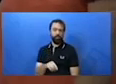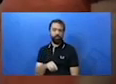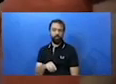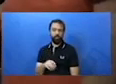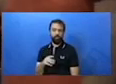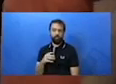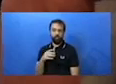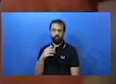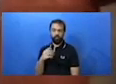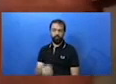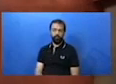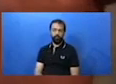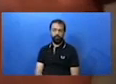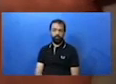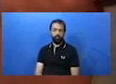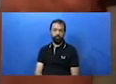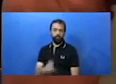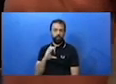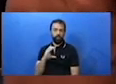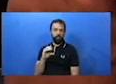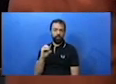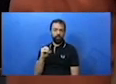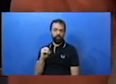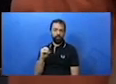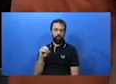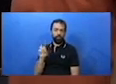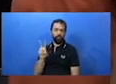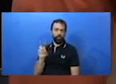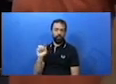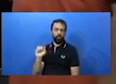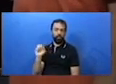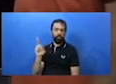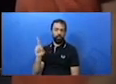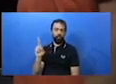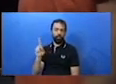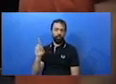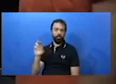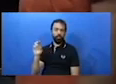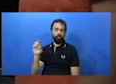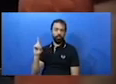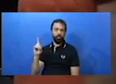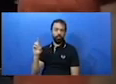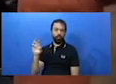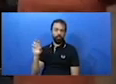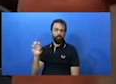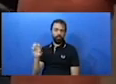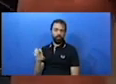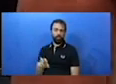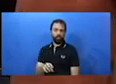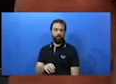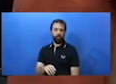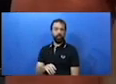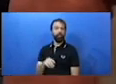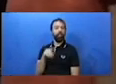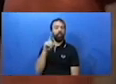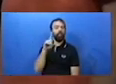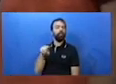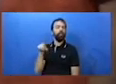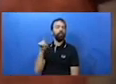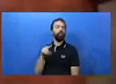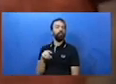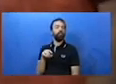covarde. 6. Assinale a alternativa correta sobre os bichos que aparecem nesse cordel. Letra